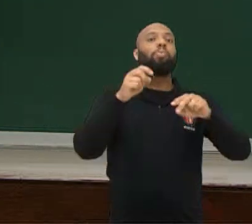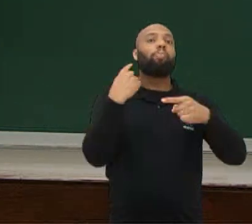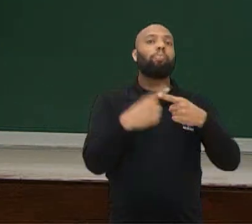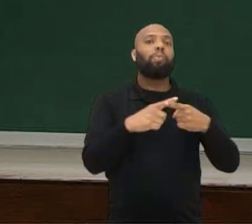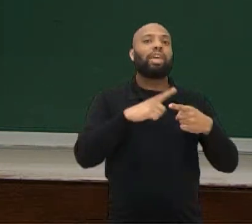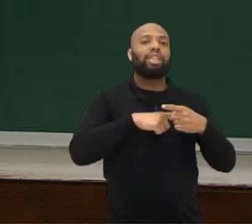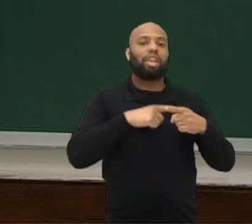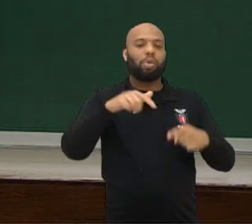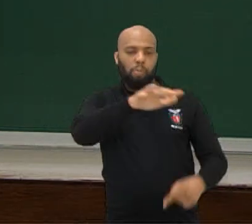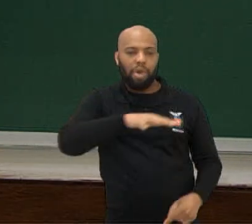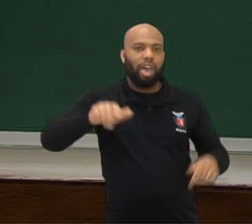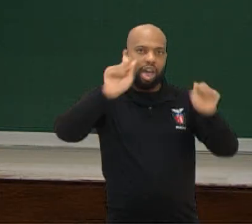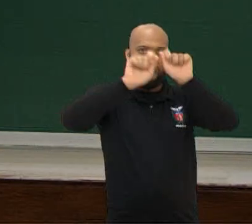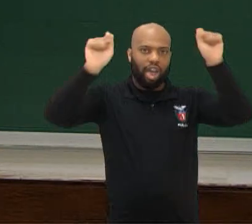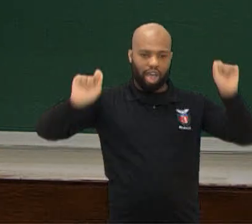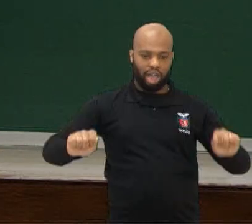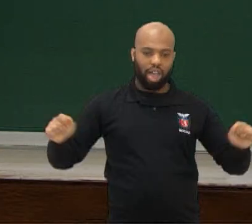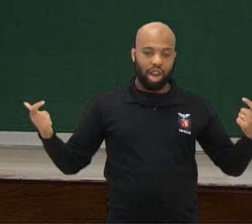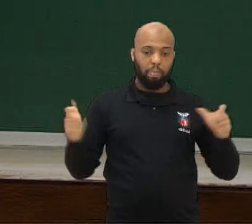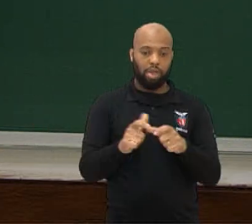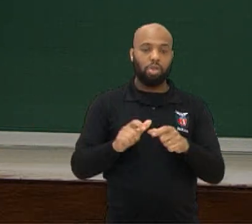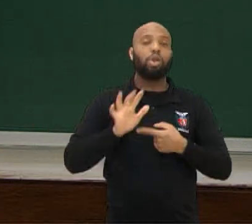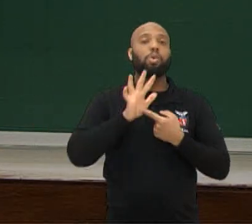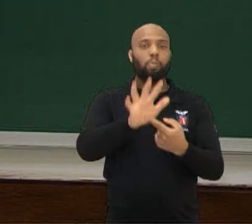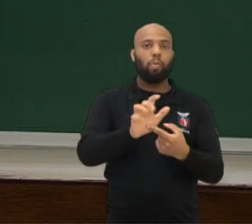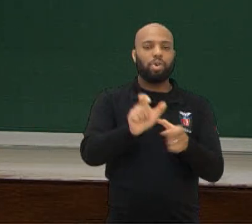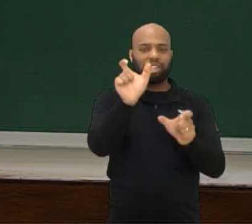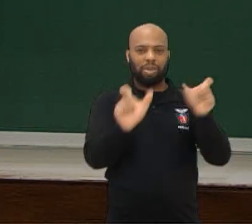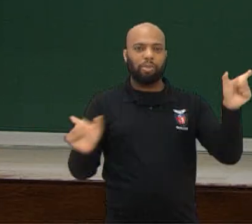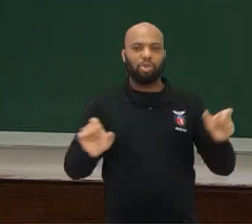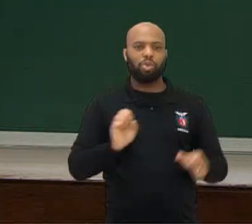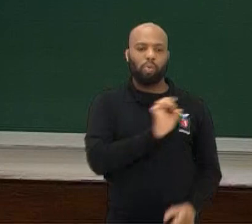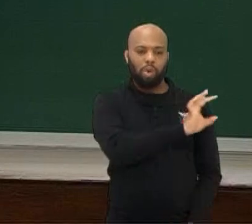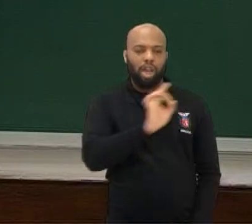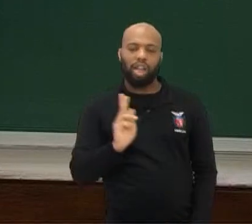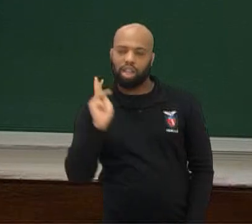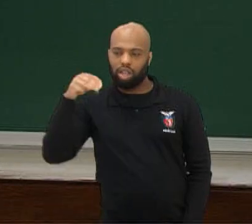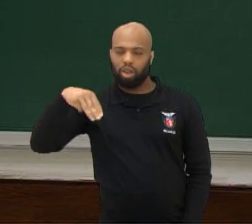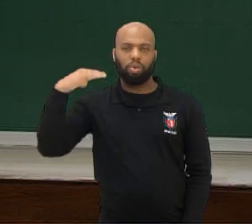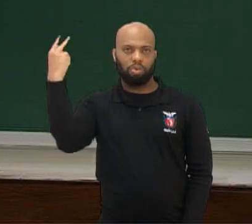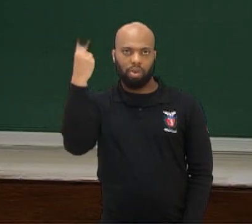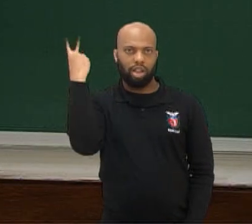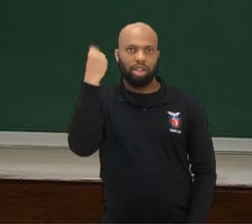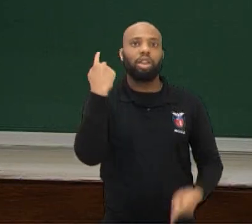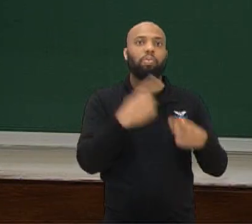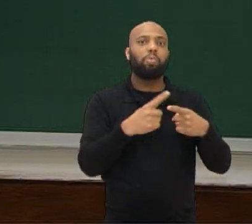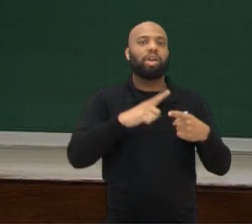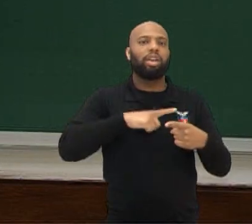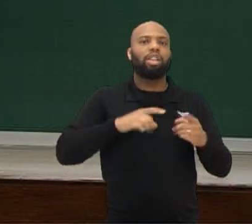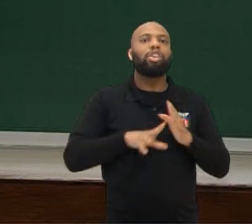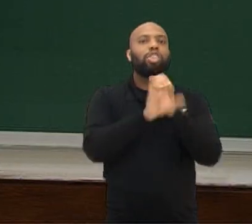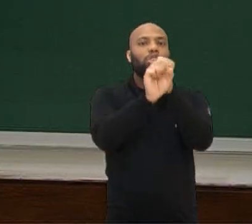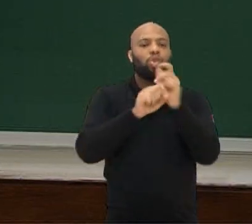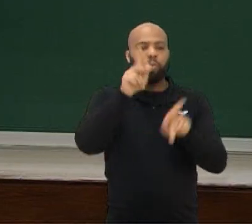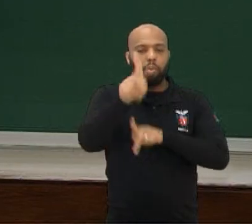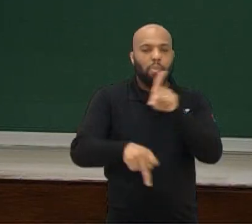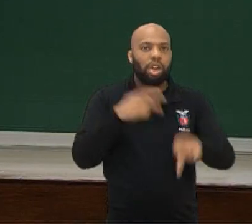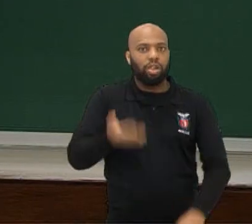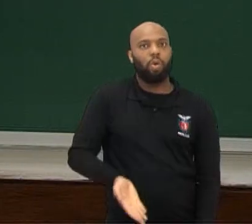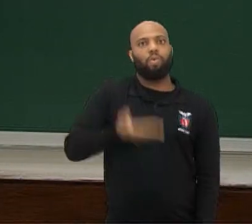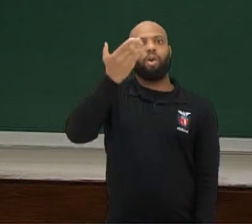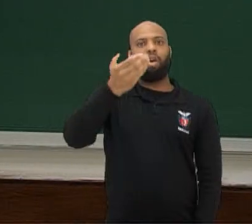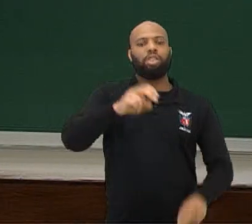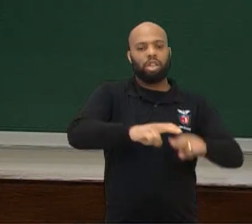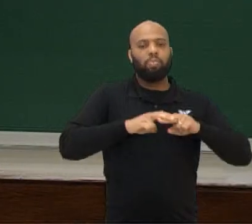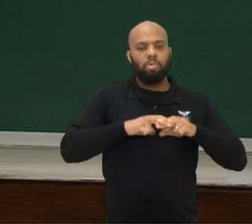uma área menor, ele apresenta uma densidade demográfica maior, porque tem uma população absoluta ali elevada para o seu